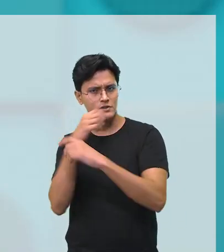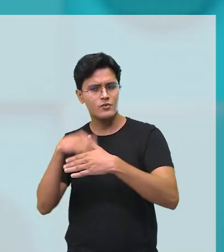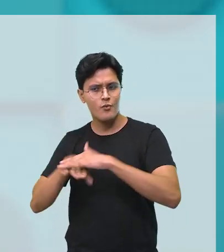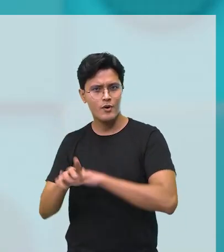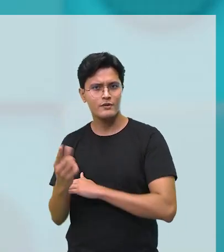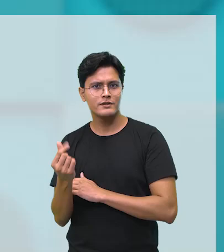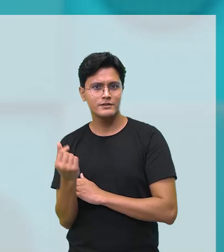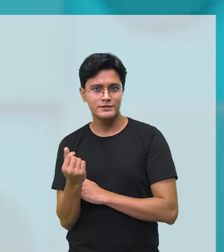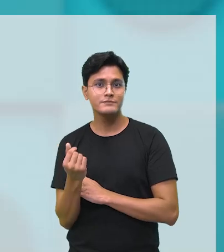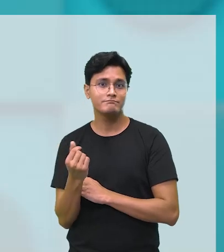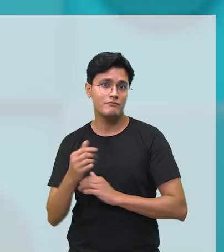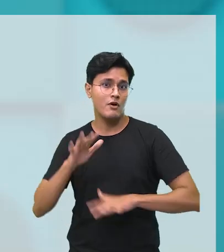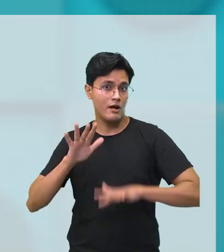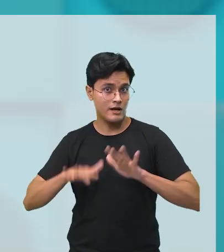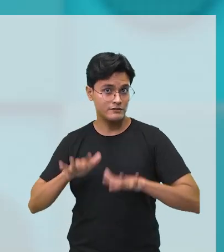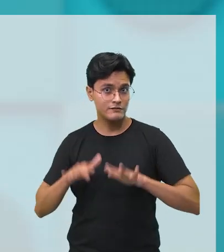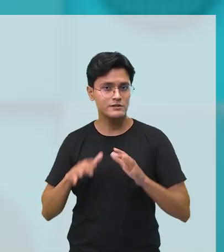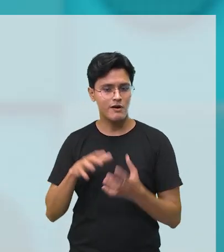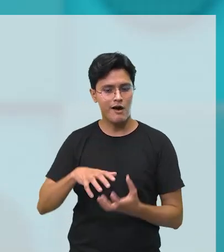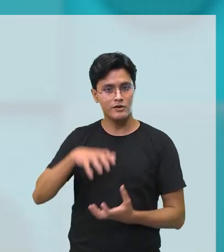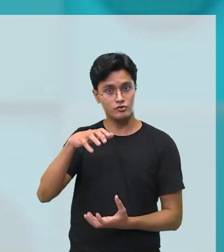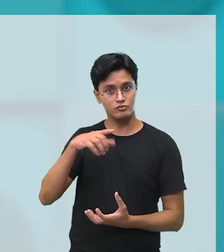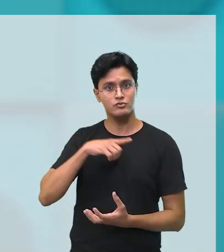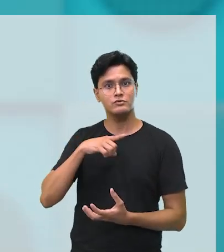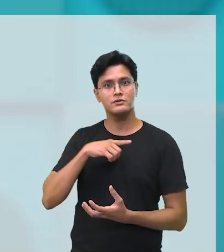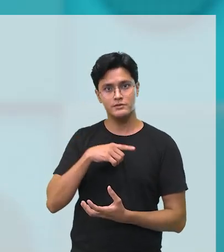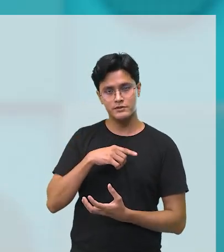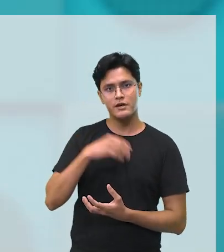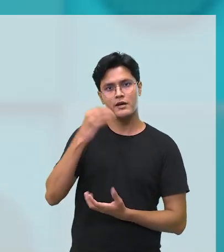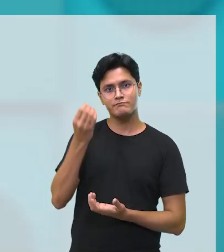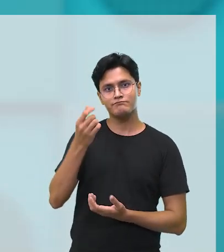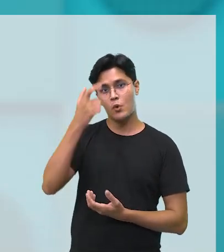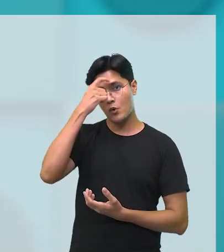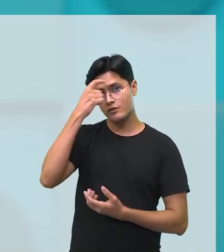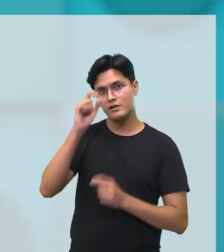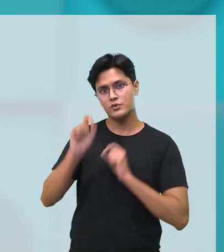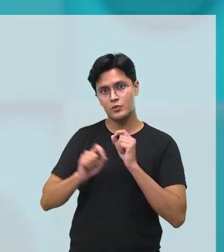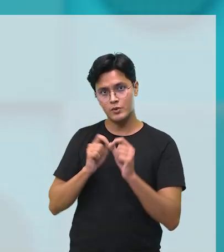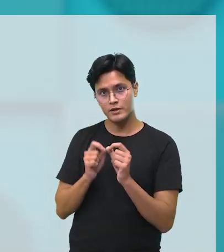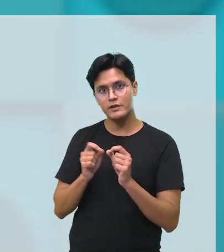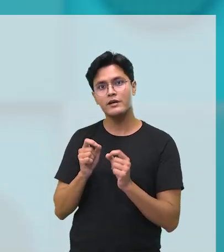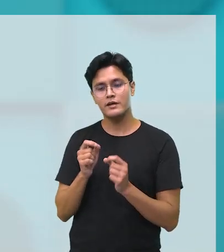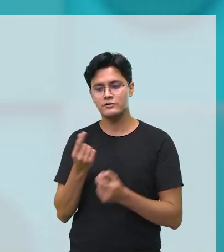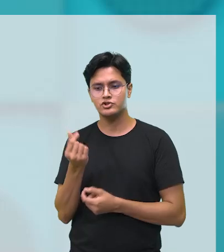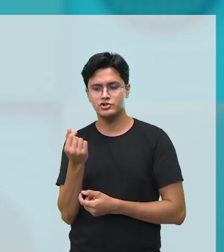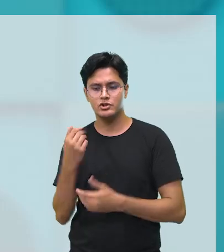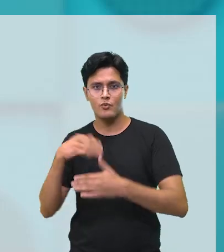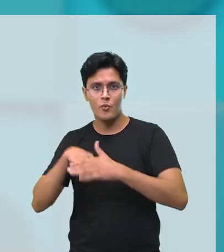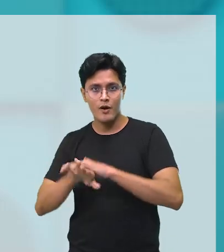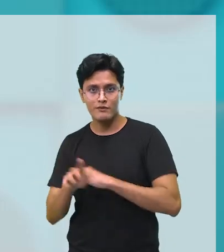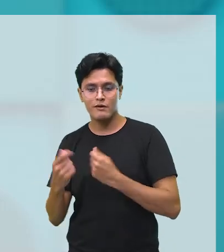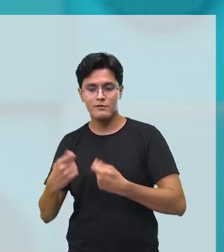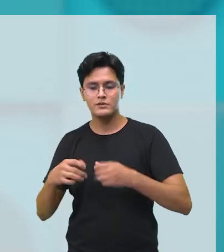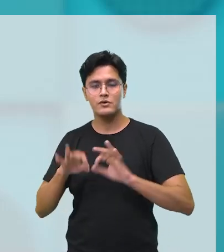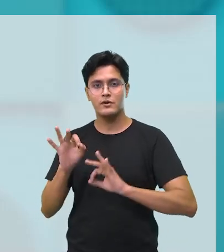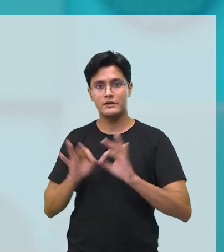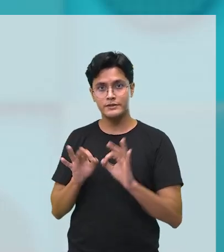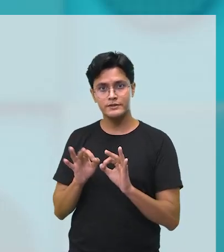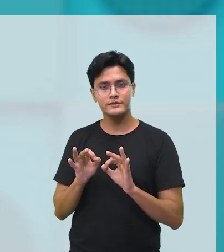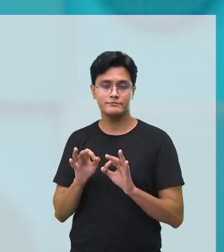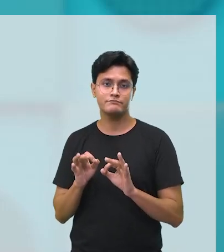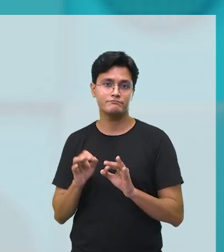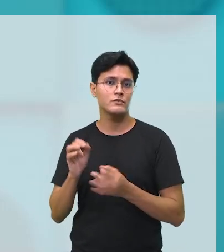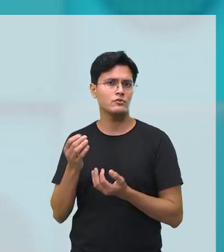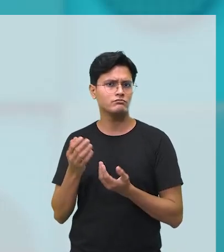adulto que tem toda essa consciência de que tem que guardar, economizar, planejar, imagina um jovem, vamos pegar lá nosso pontinho de